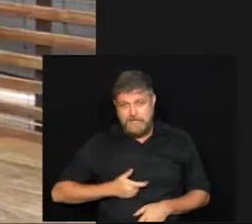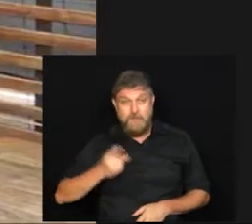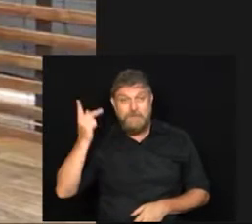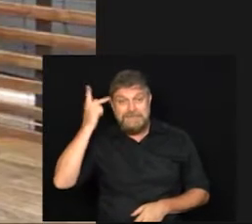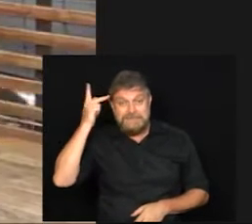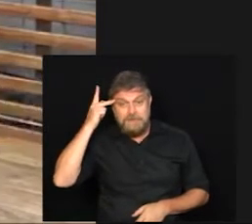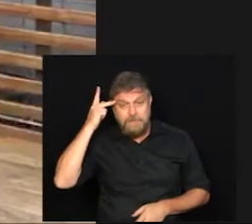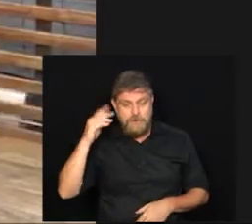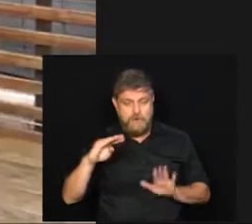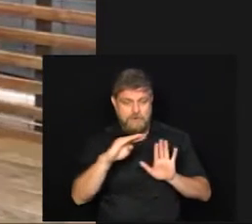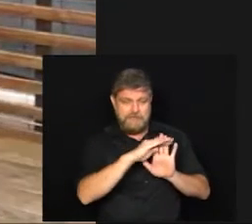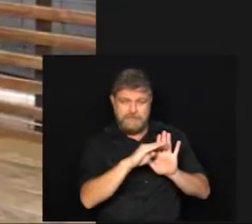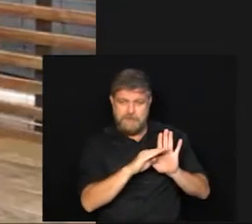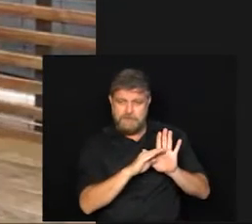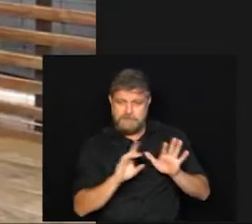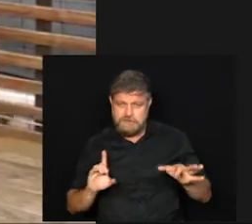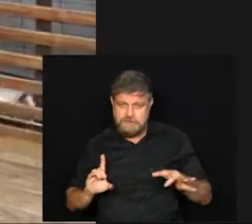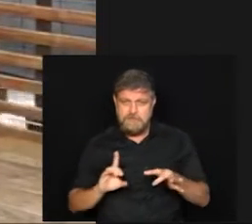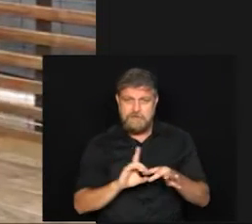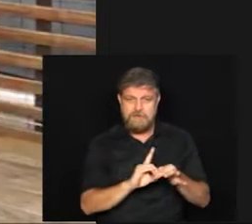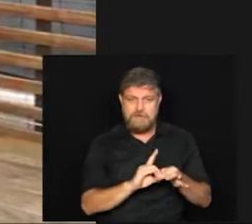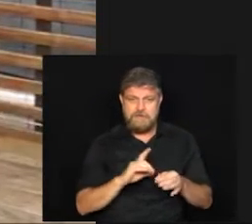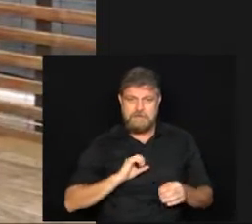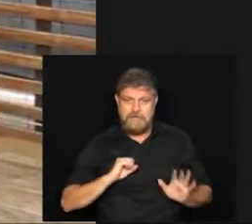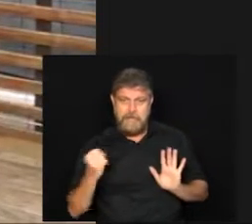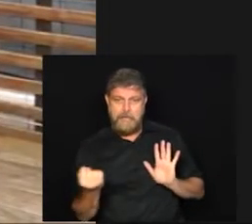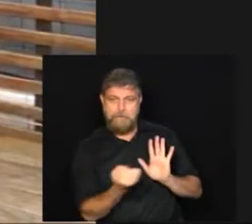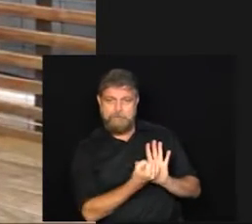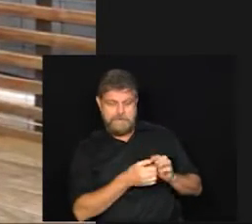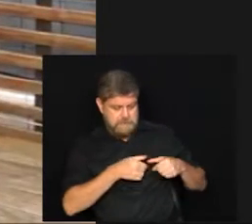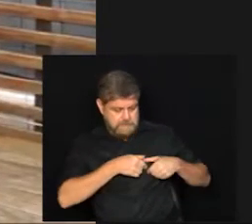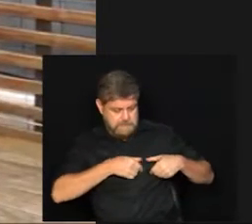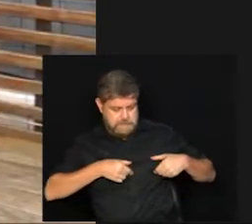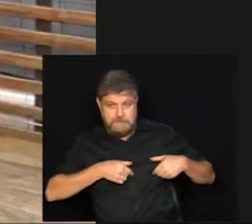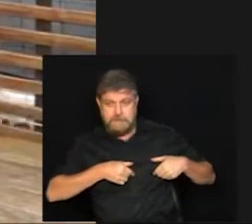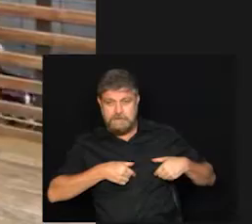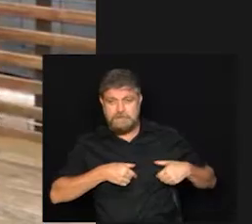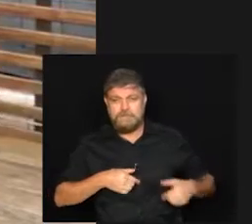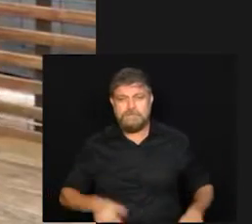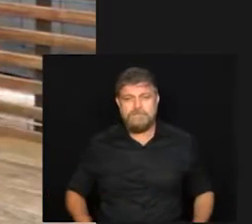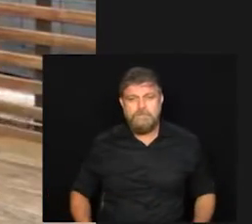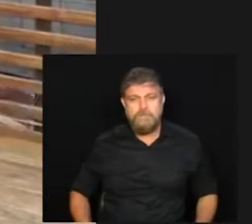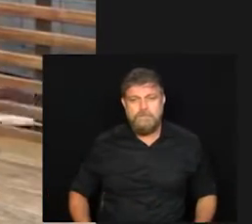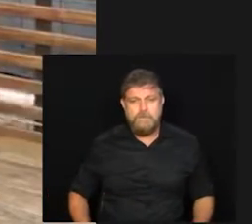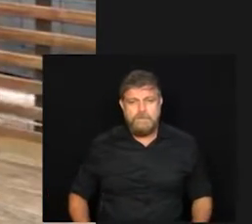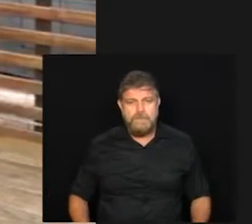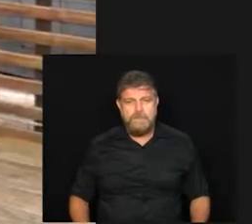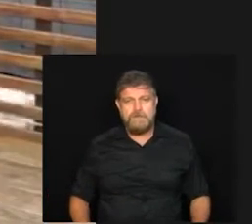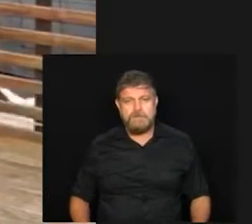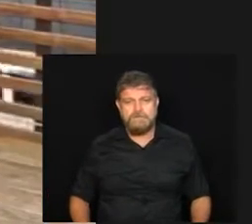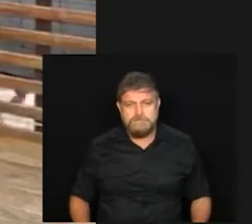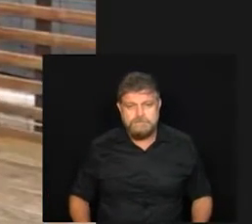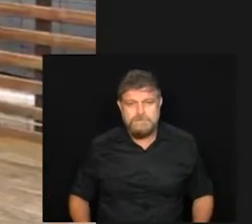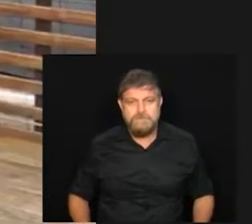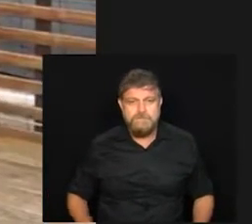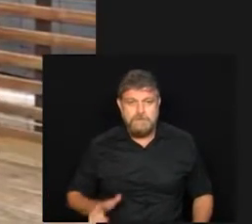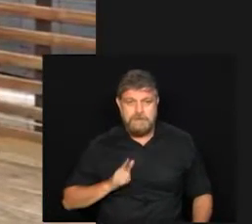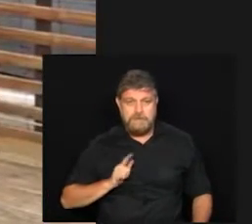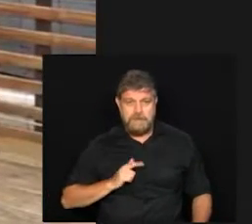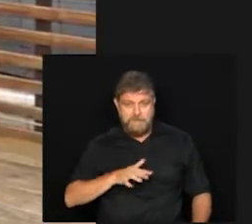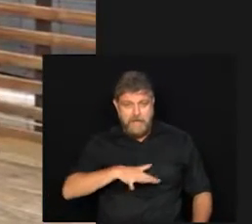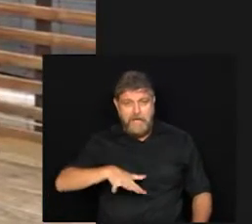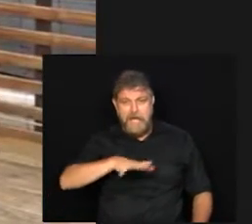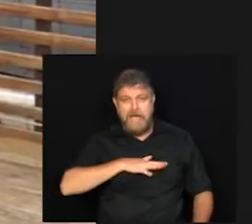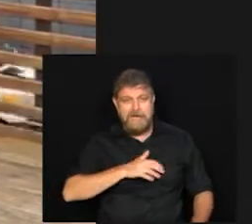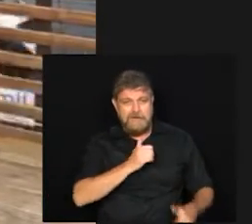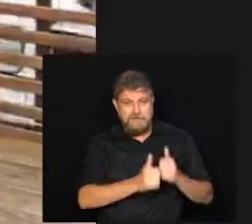Paulo, da Replay Sports, está aqui, ó. E é um complexo esportivo também, onde eu agreguei